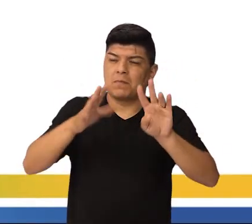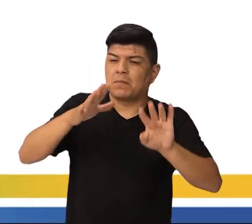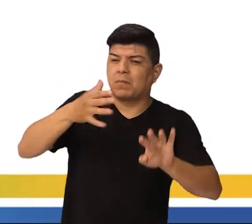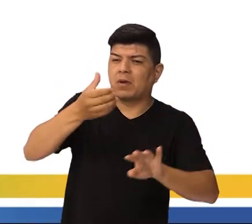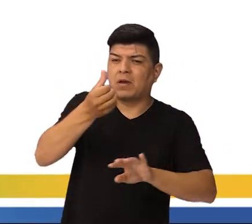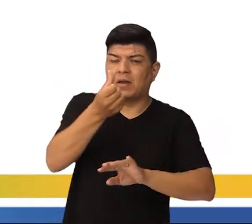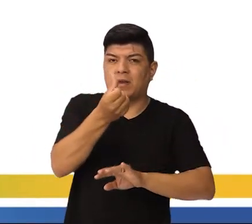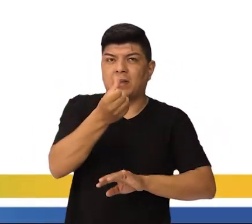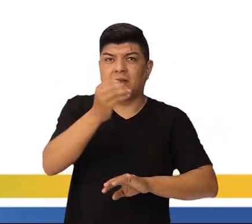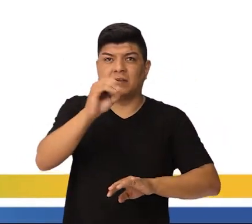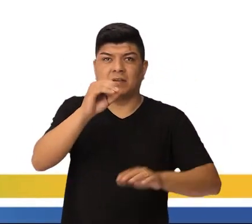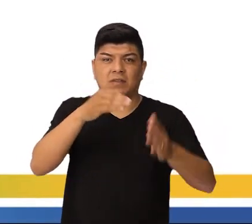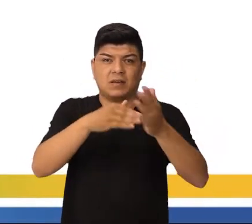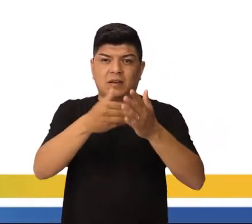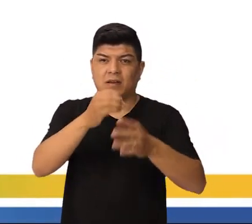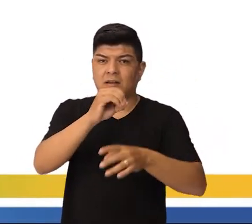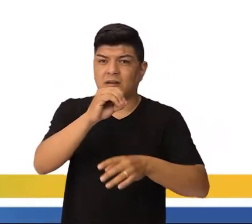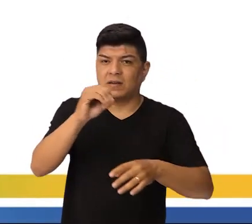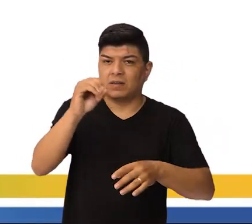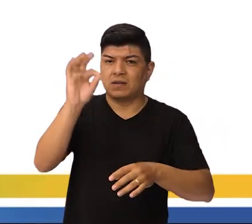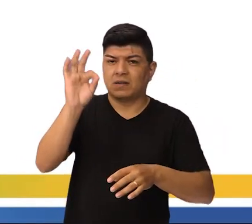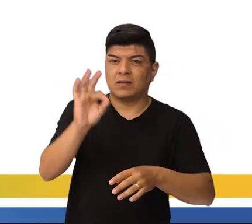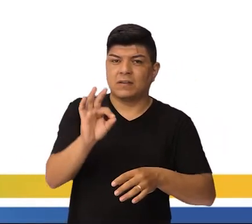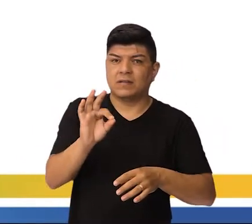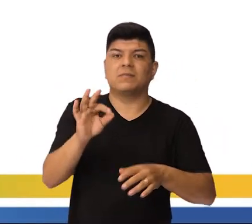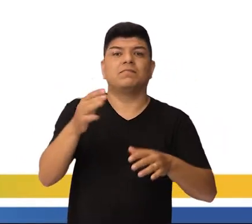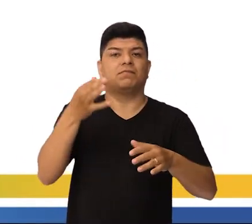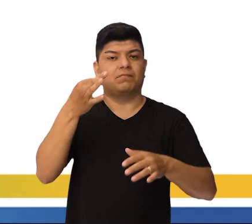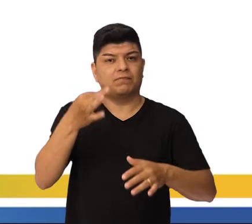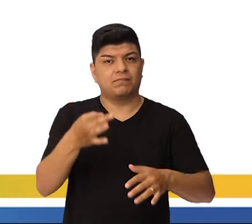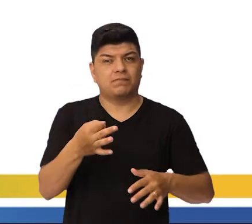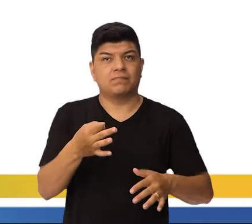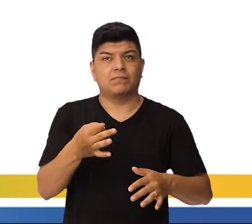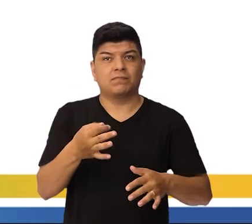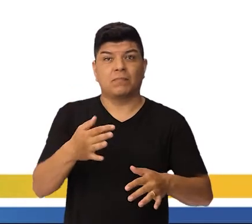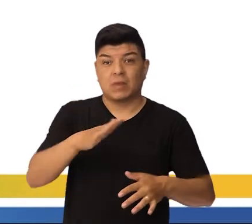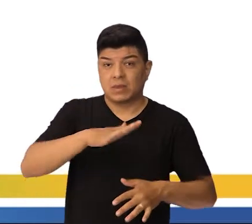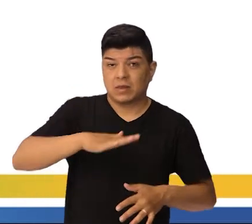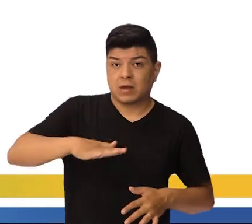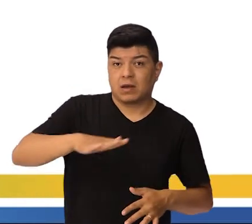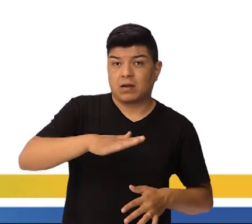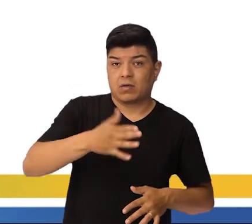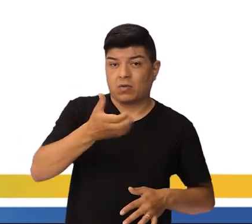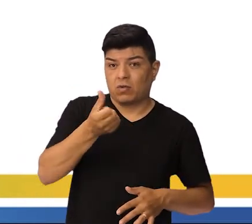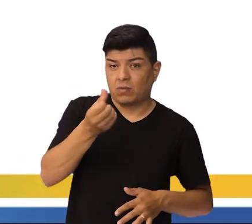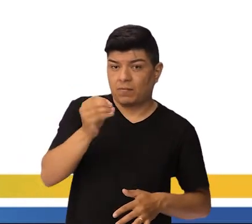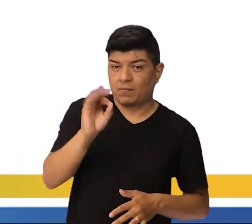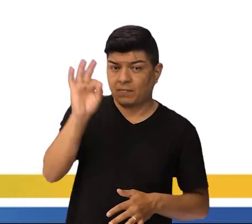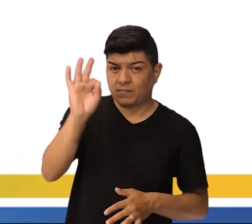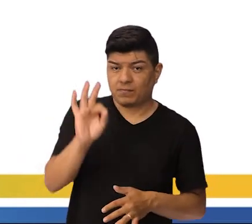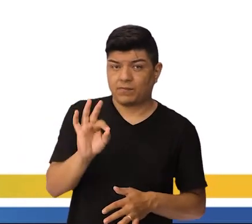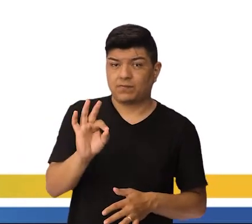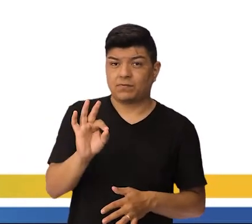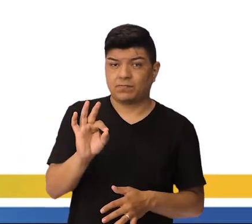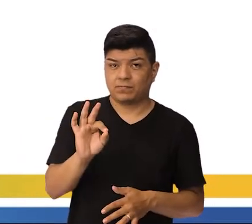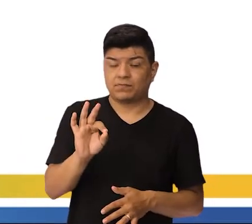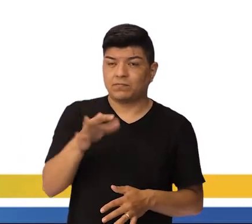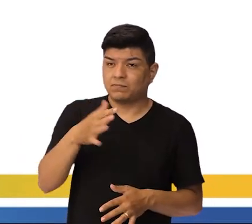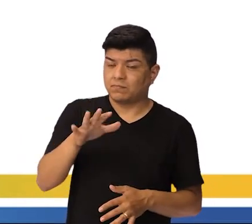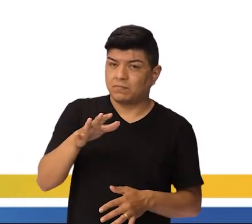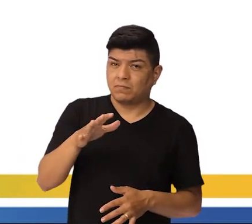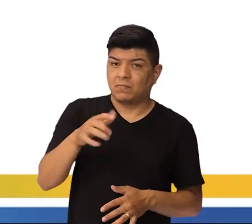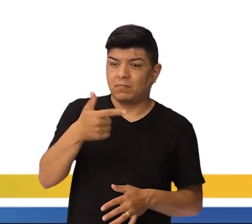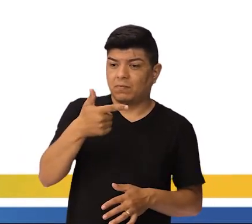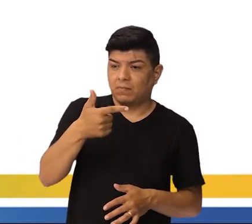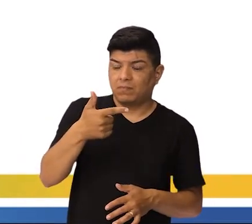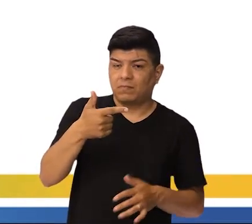e 100% é o nível adequado. Abaixo de 60%, entre os níveis de